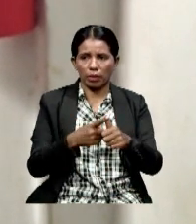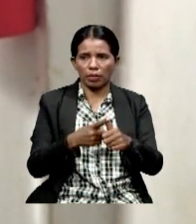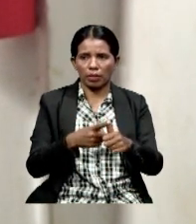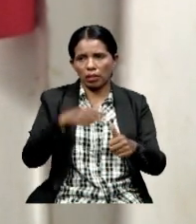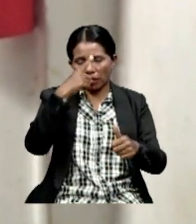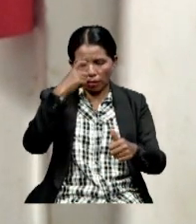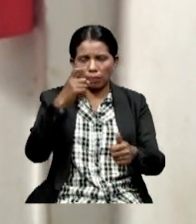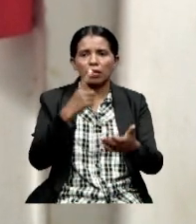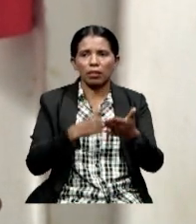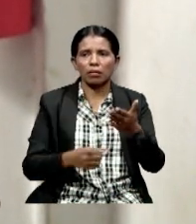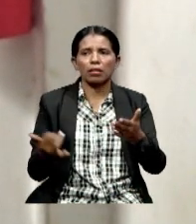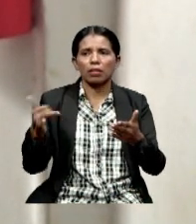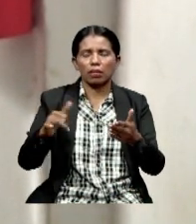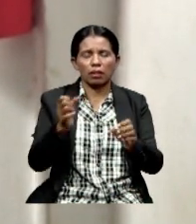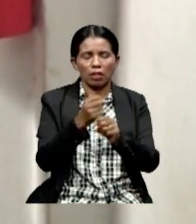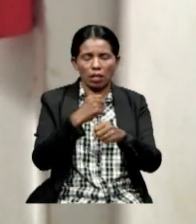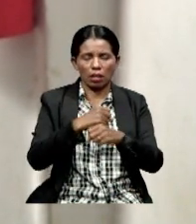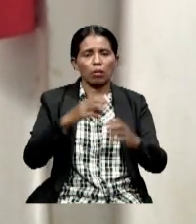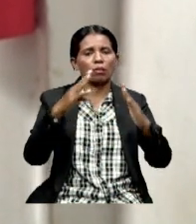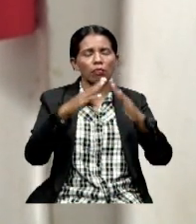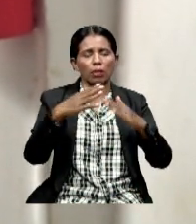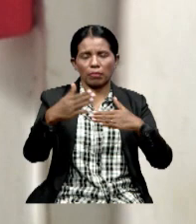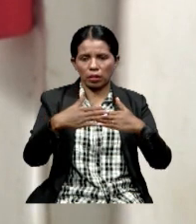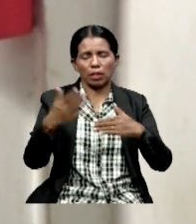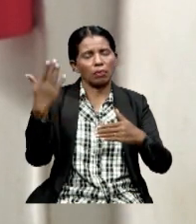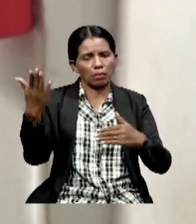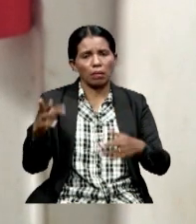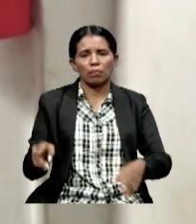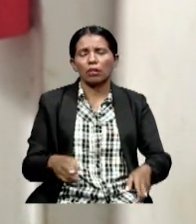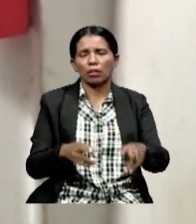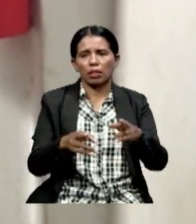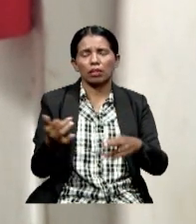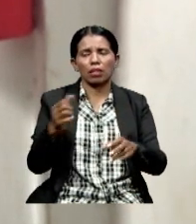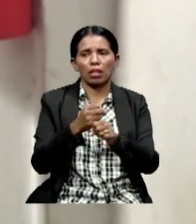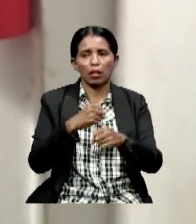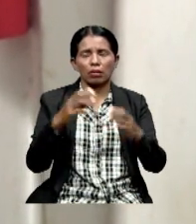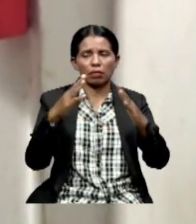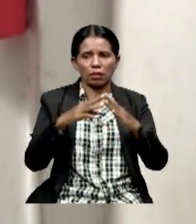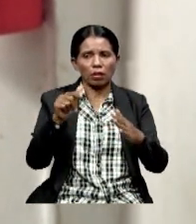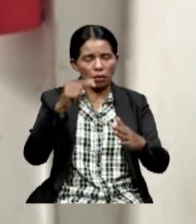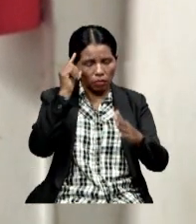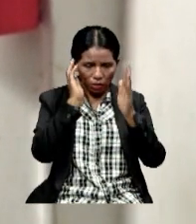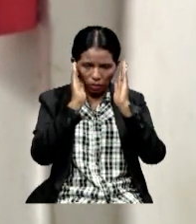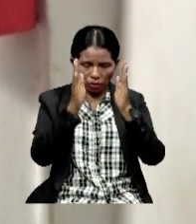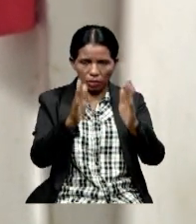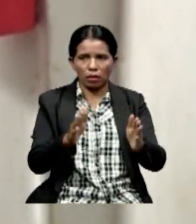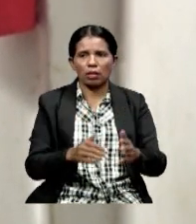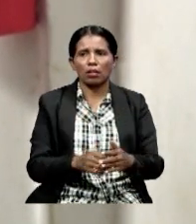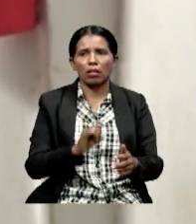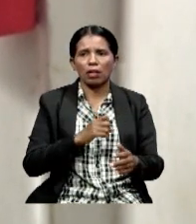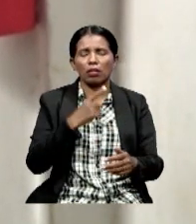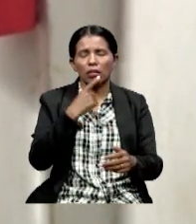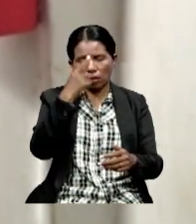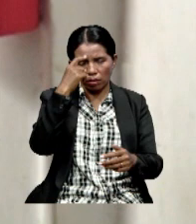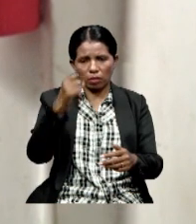também se tem que bajar o menor. Além de ser bajar o menor, o governo não tem atenção, agora eu vou explicar também